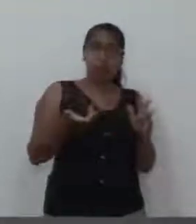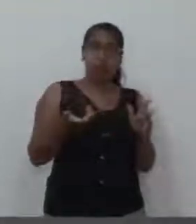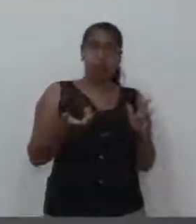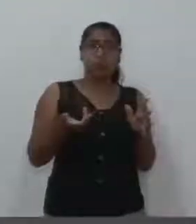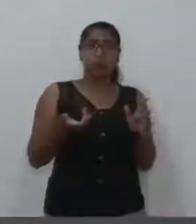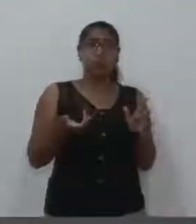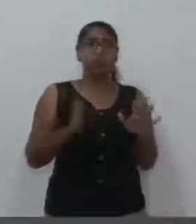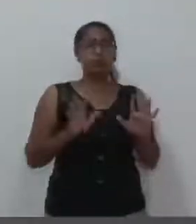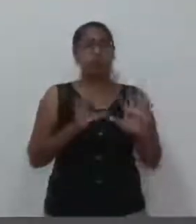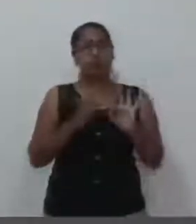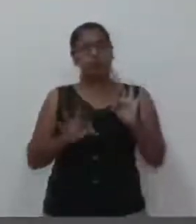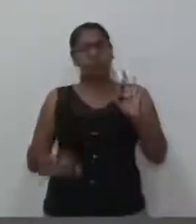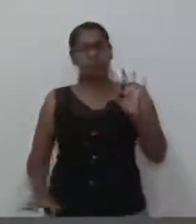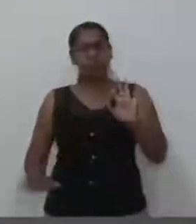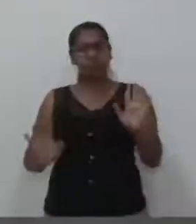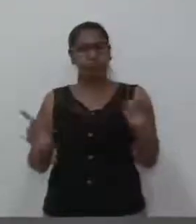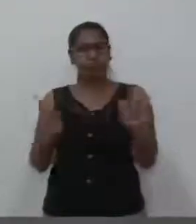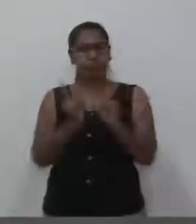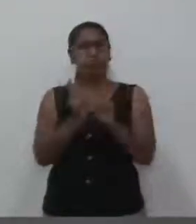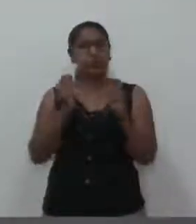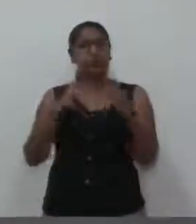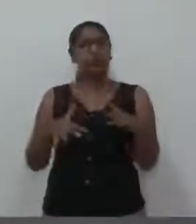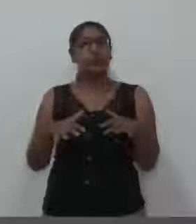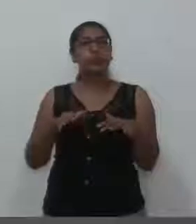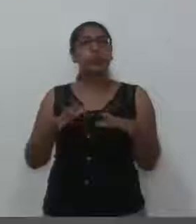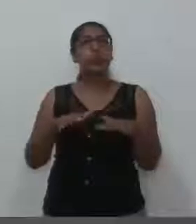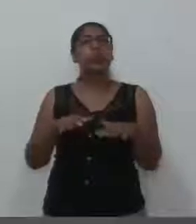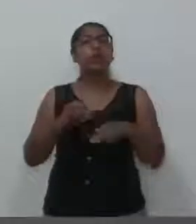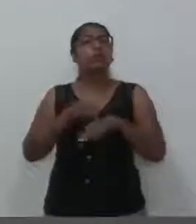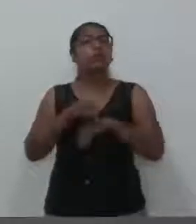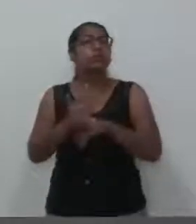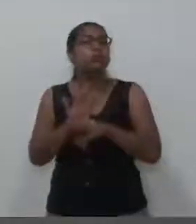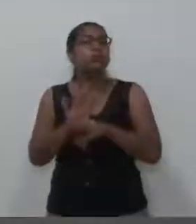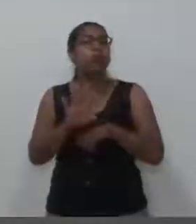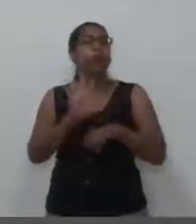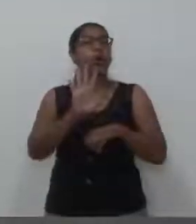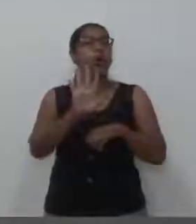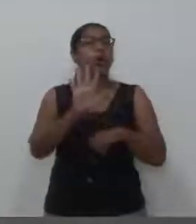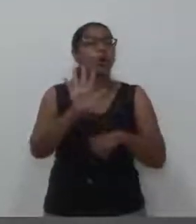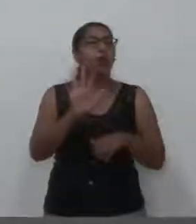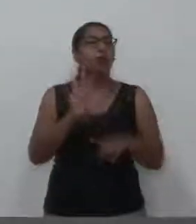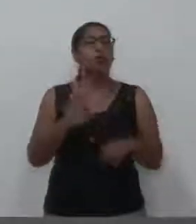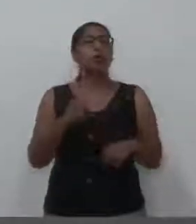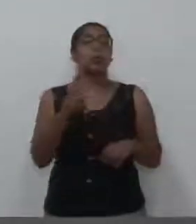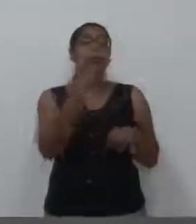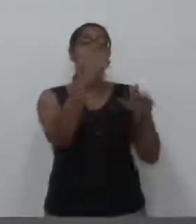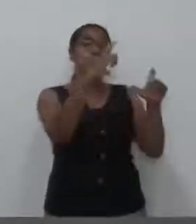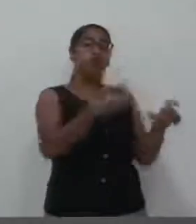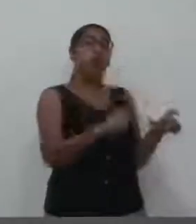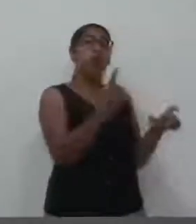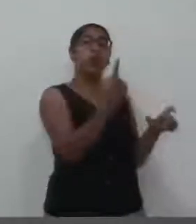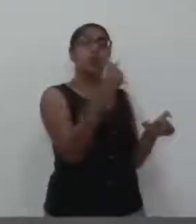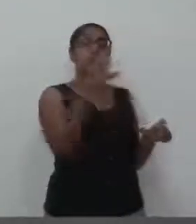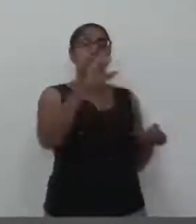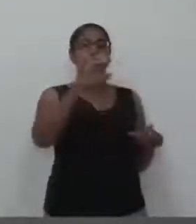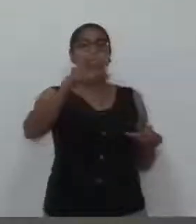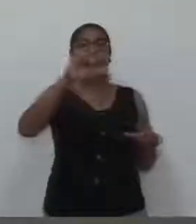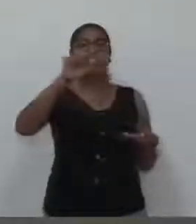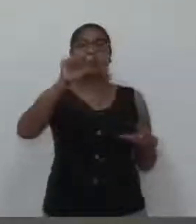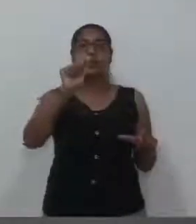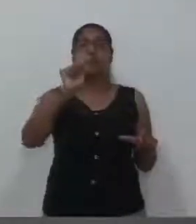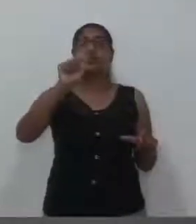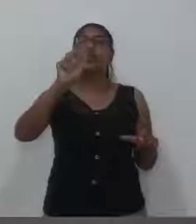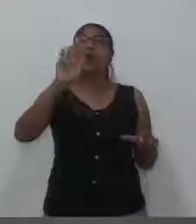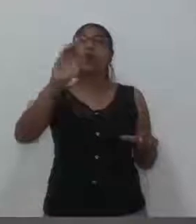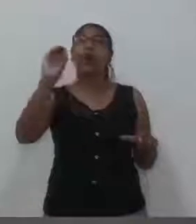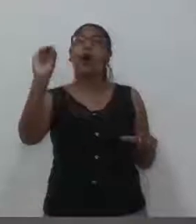para não estender, uma curiosidade. Só se a gente pegar, por exemplo, uma fonte só, viu? Só a Ciagro, não é, que tem uma